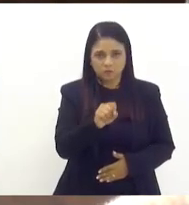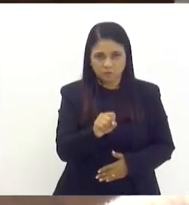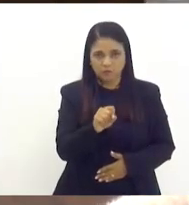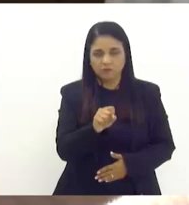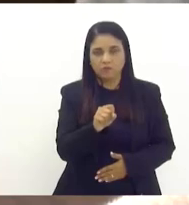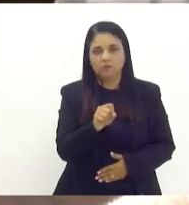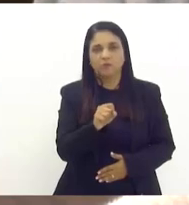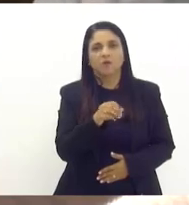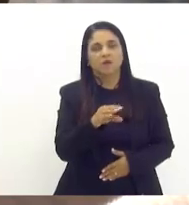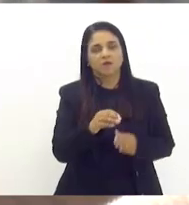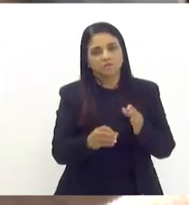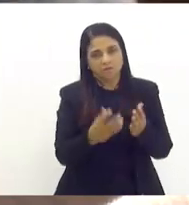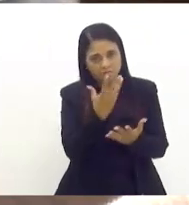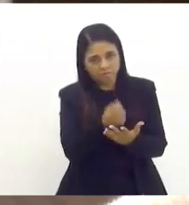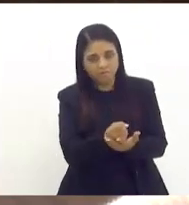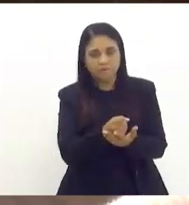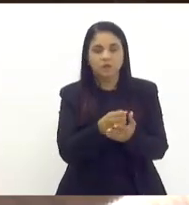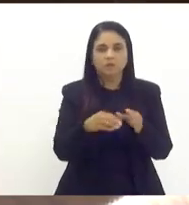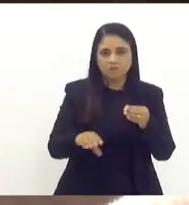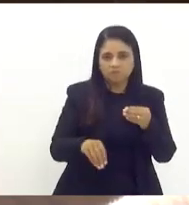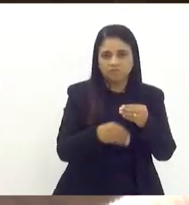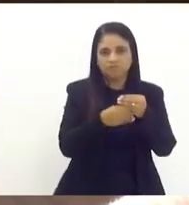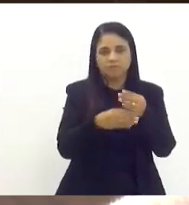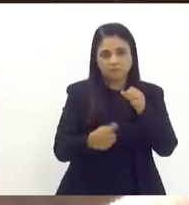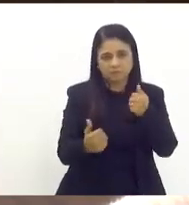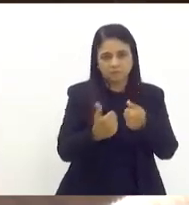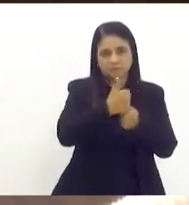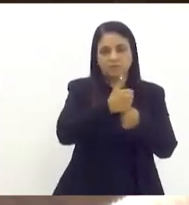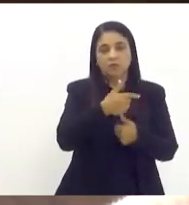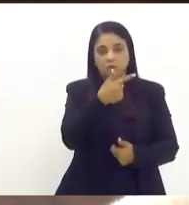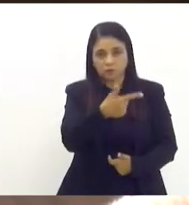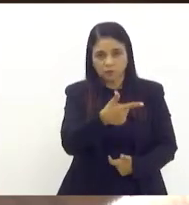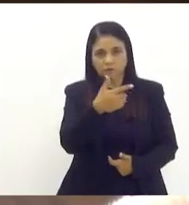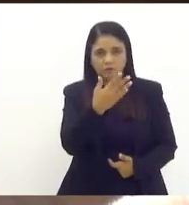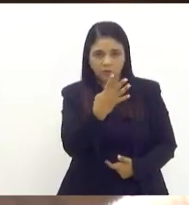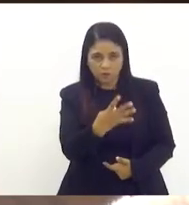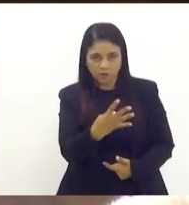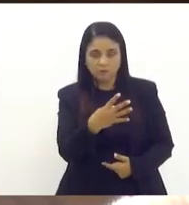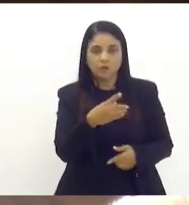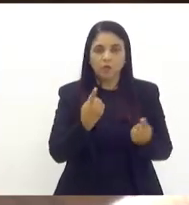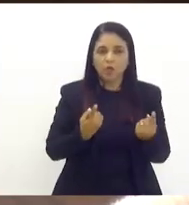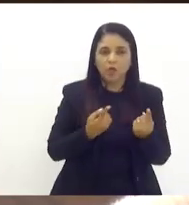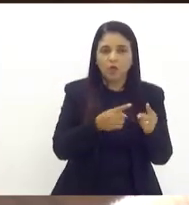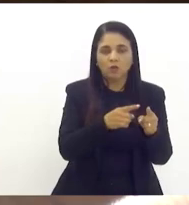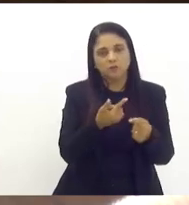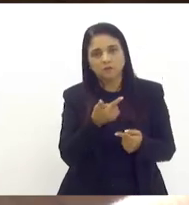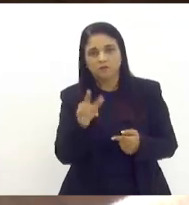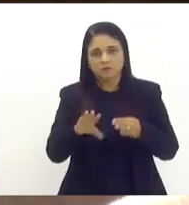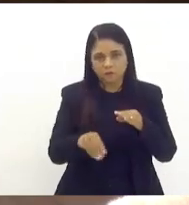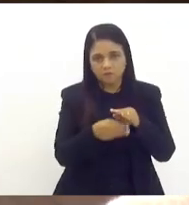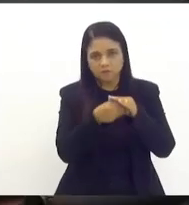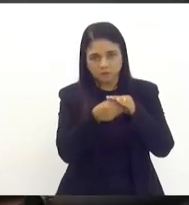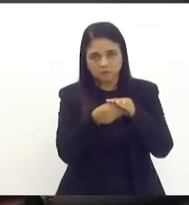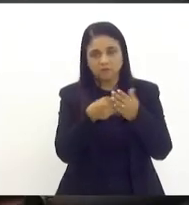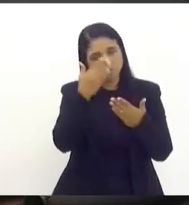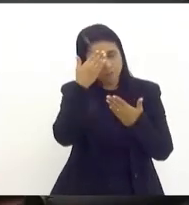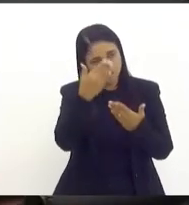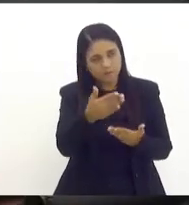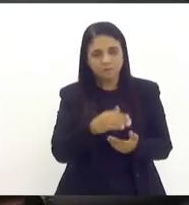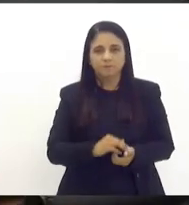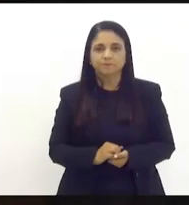favorável com submendas emendas números 2 e 4 e contrário as demais emendas obrigado